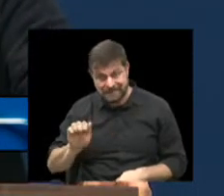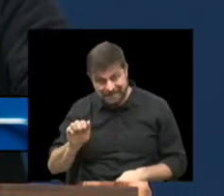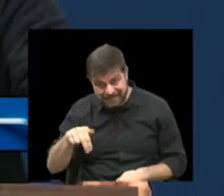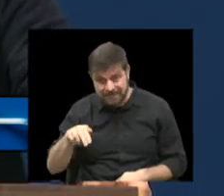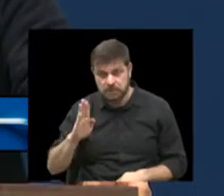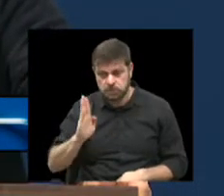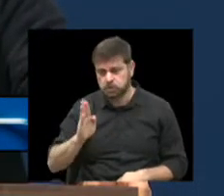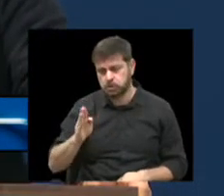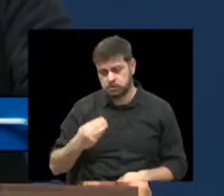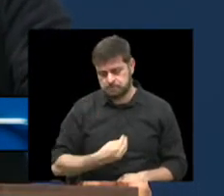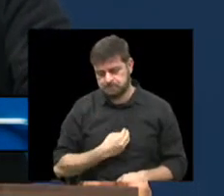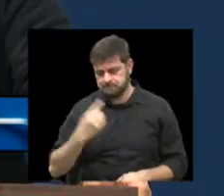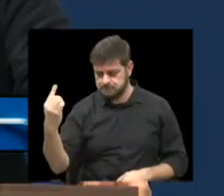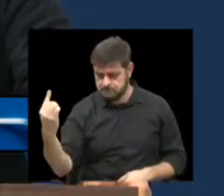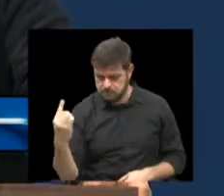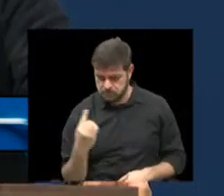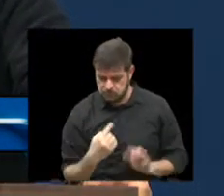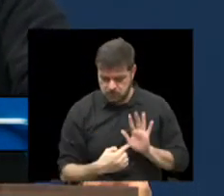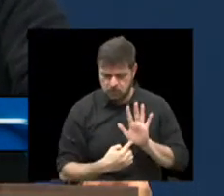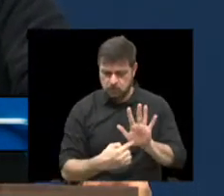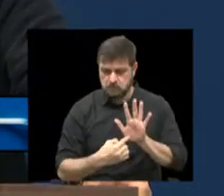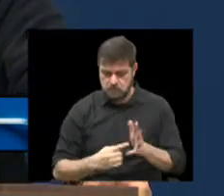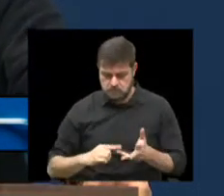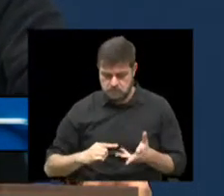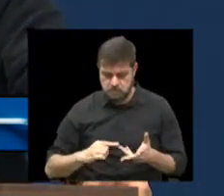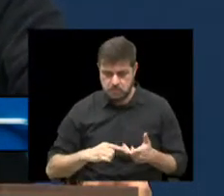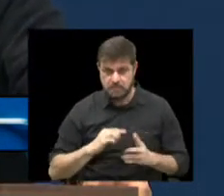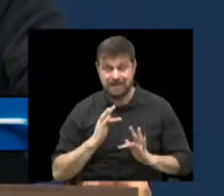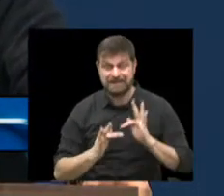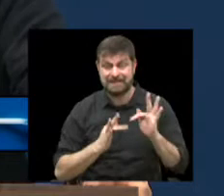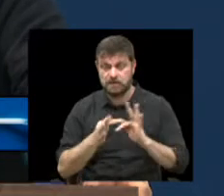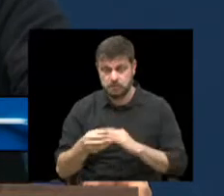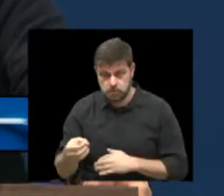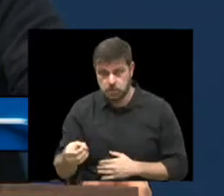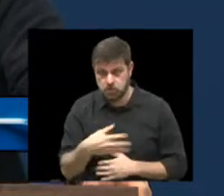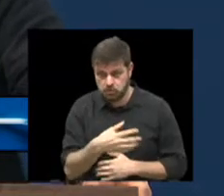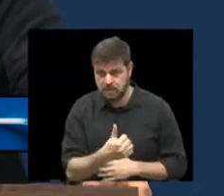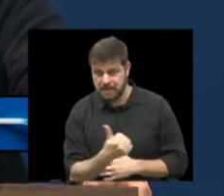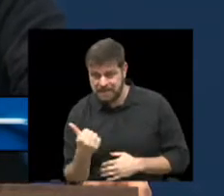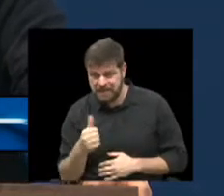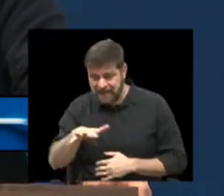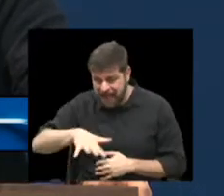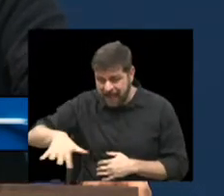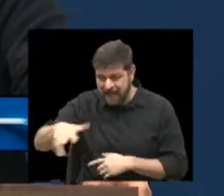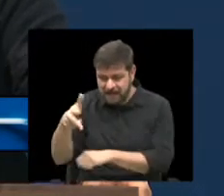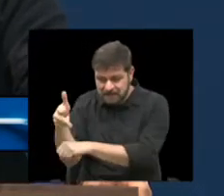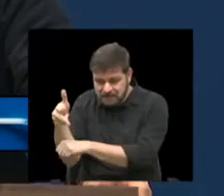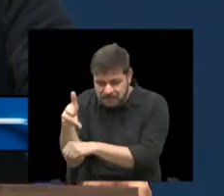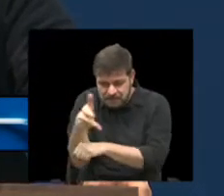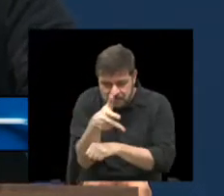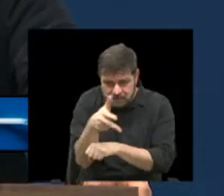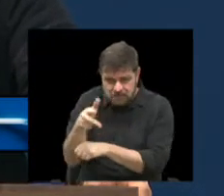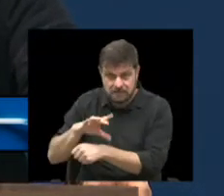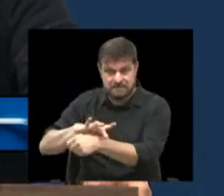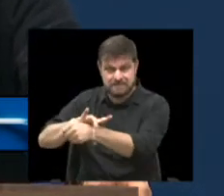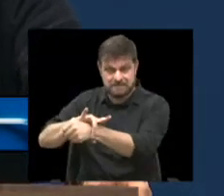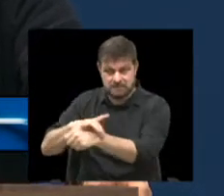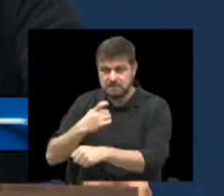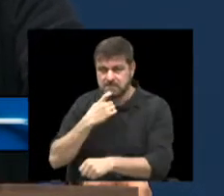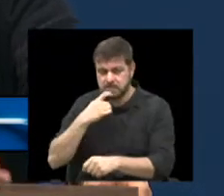expondo as novas tecnologias da cidade, para a cidade, que o Sincamp tem trabalhado,